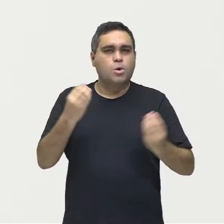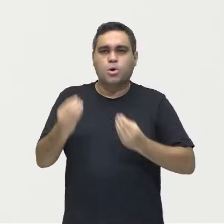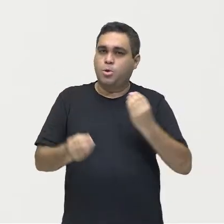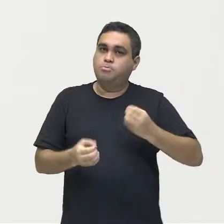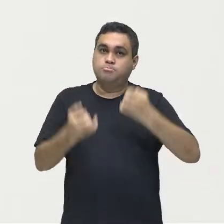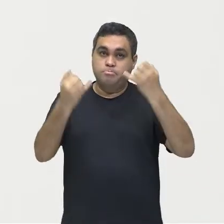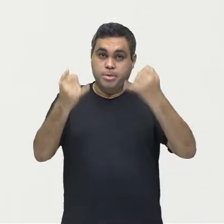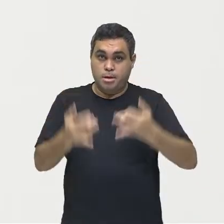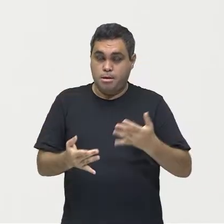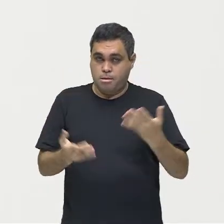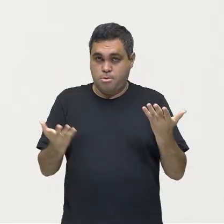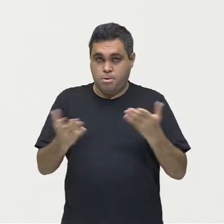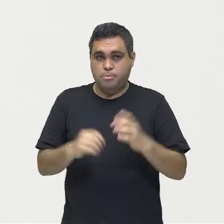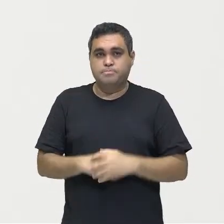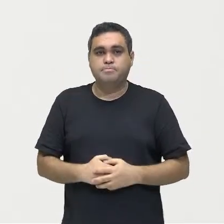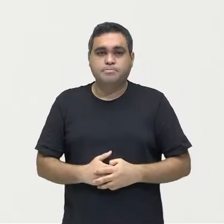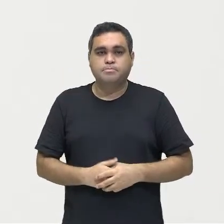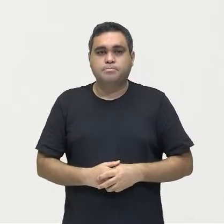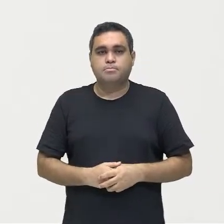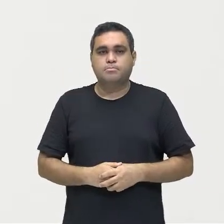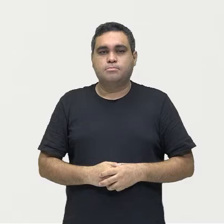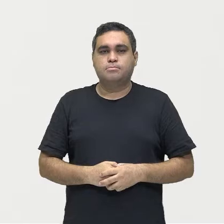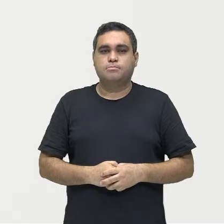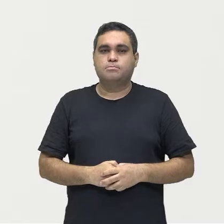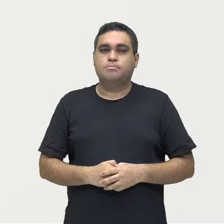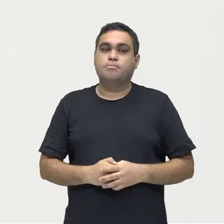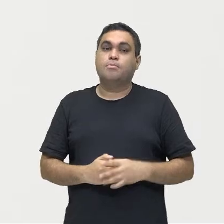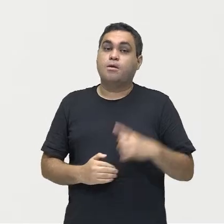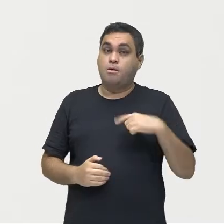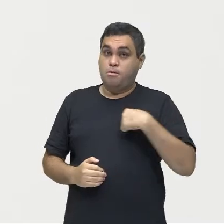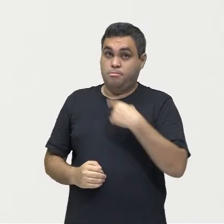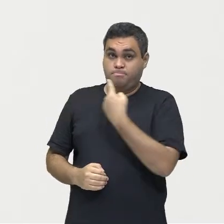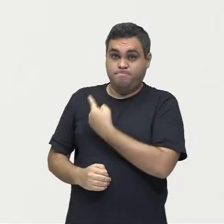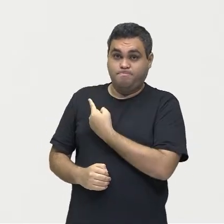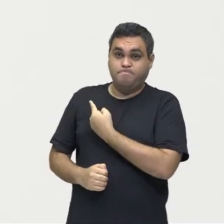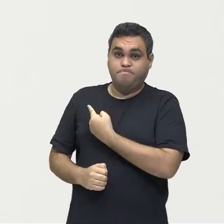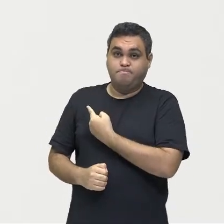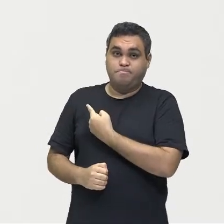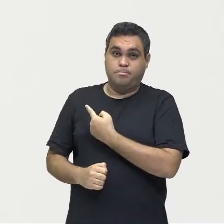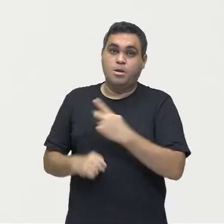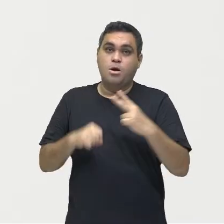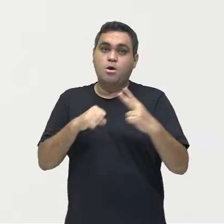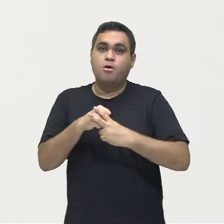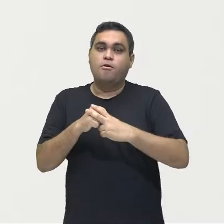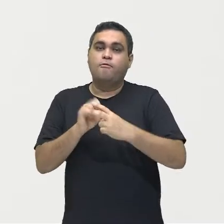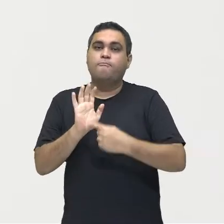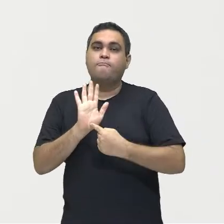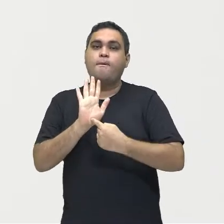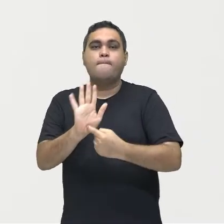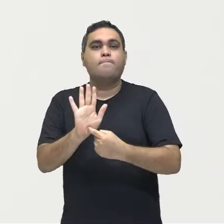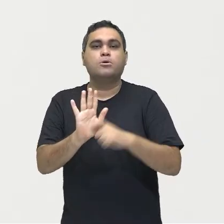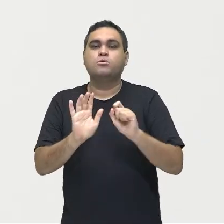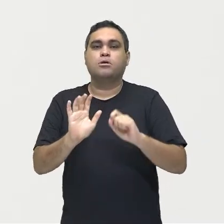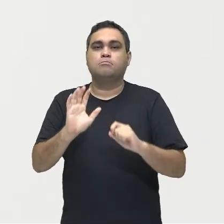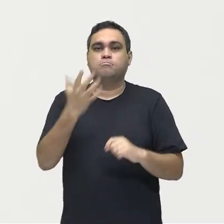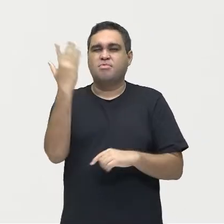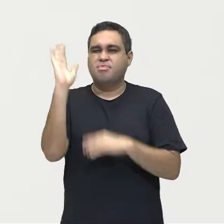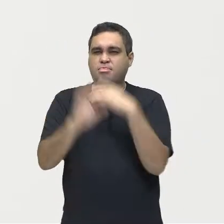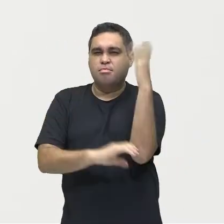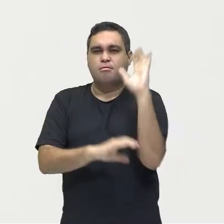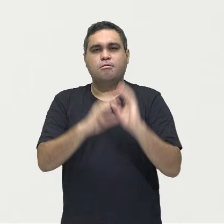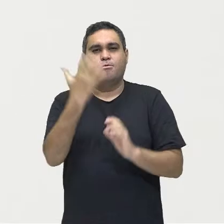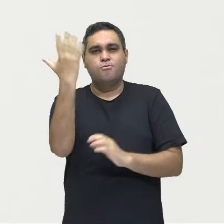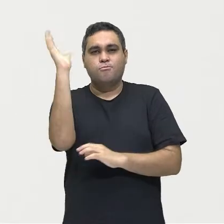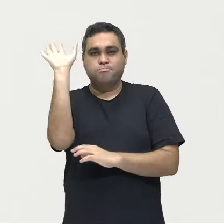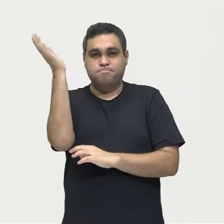com o predicado? São aquelas em que o verbo vai exprimir fenômenos da natureza. Se